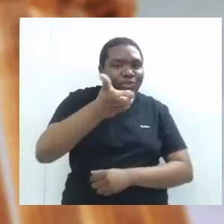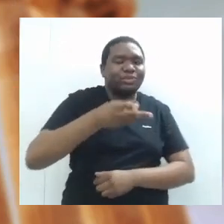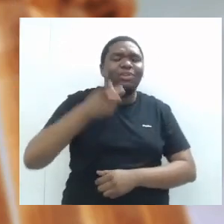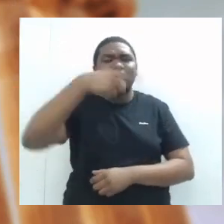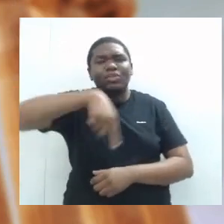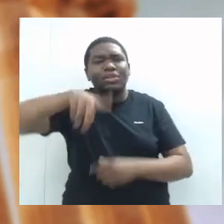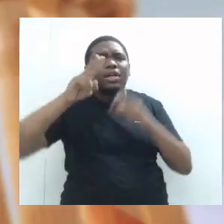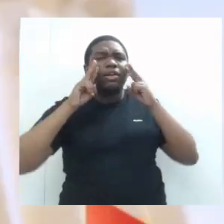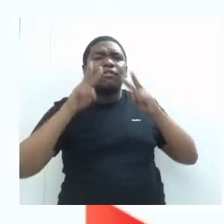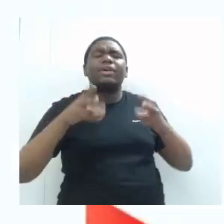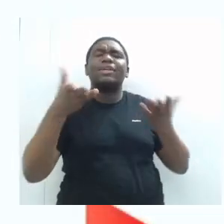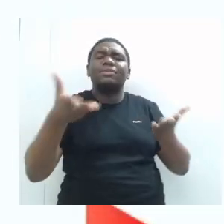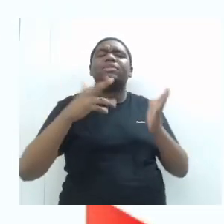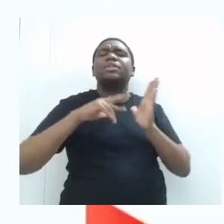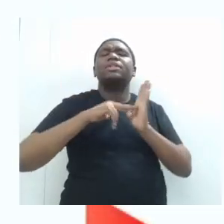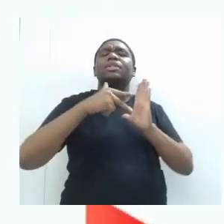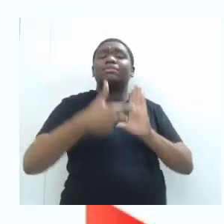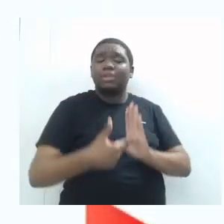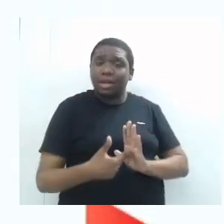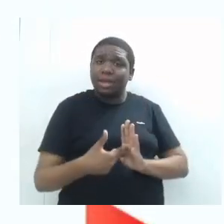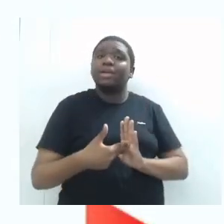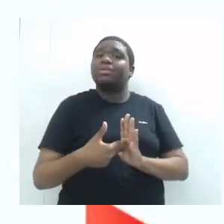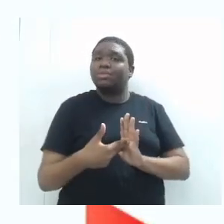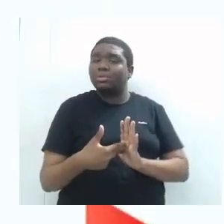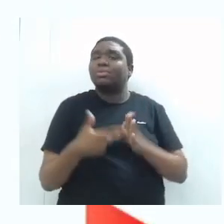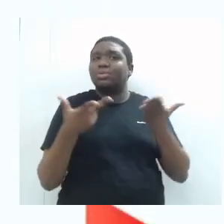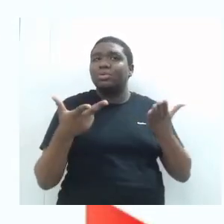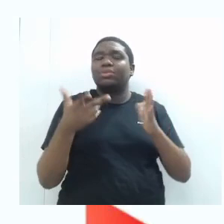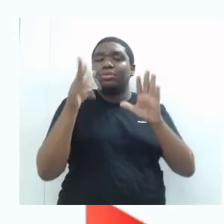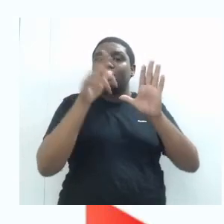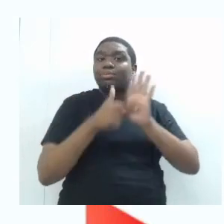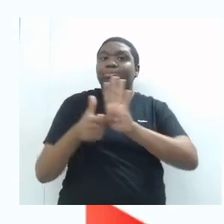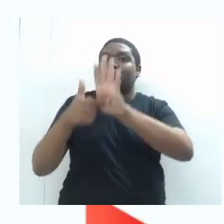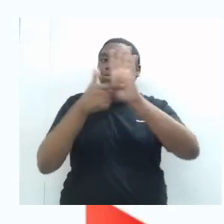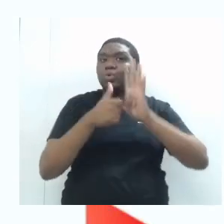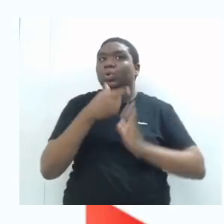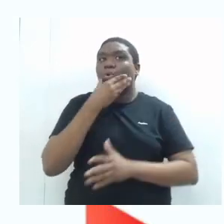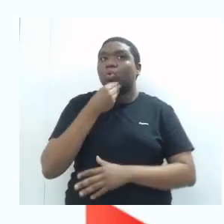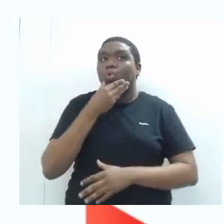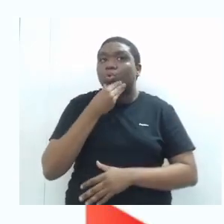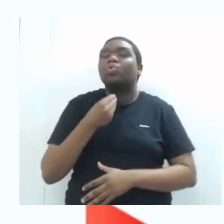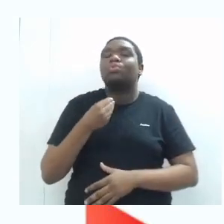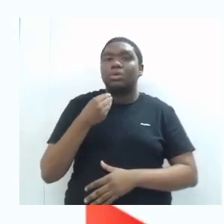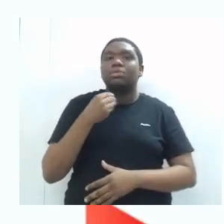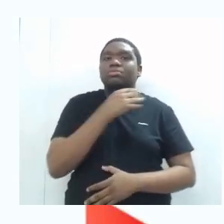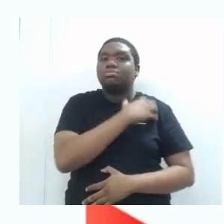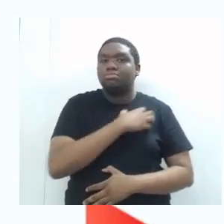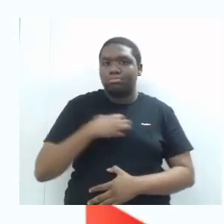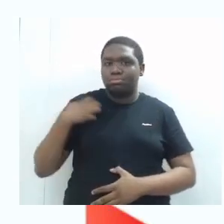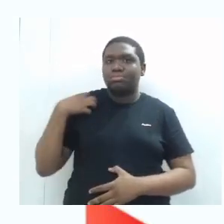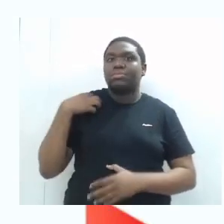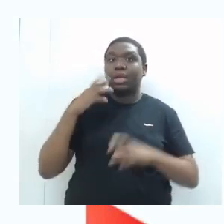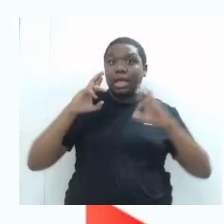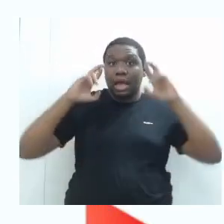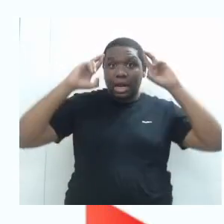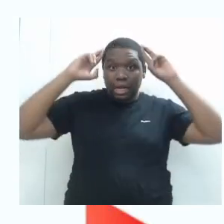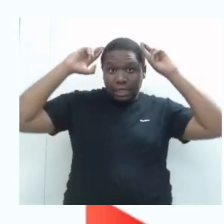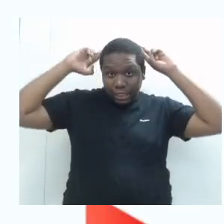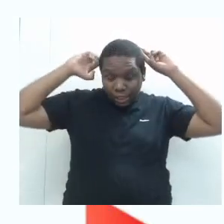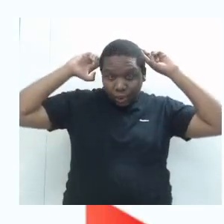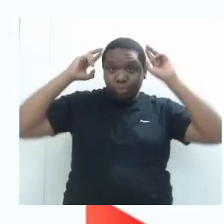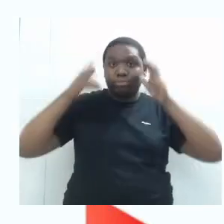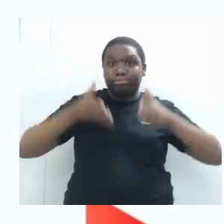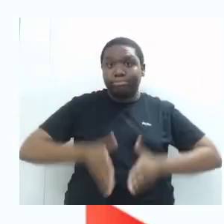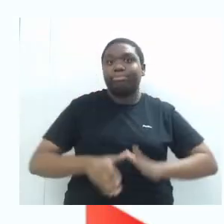uma representação na tela, isso é da figura de Platão, desse grego. Lembrar que nós já